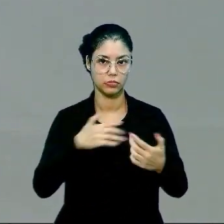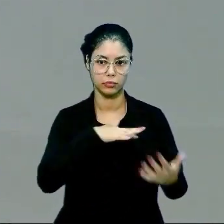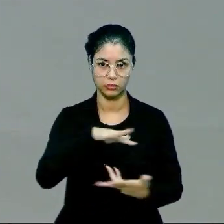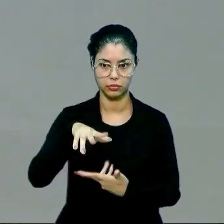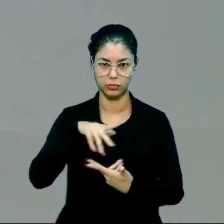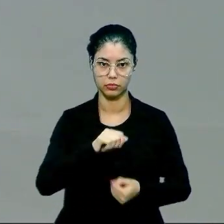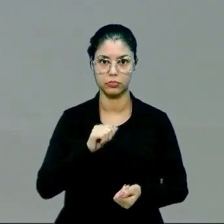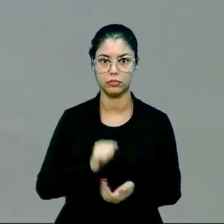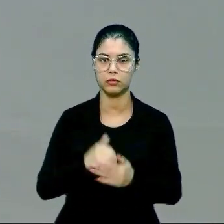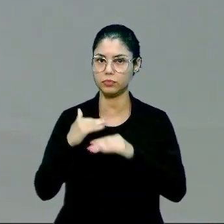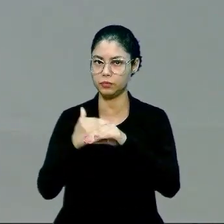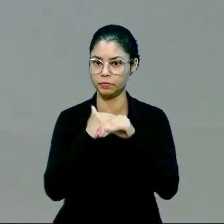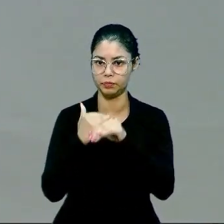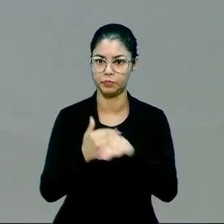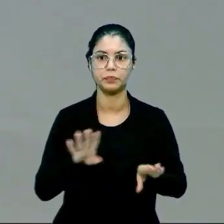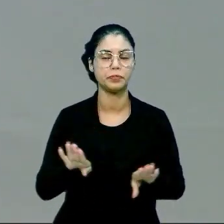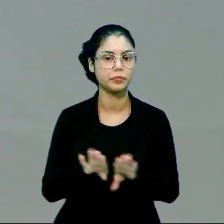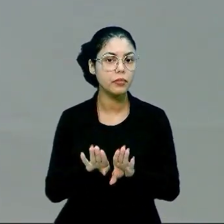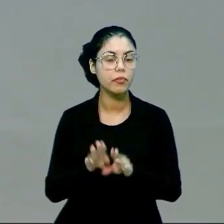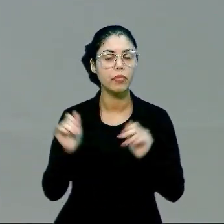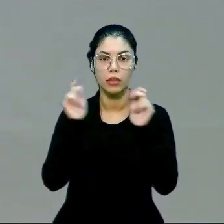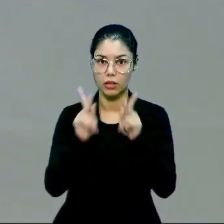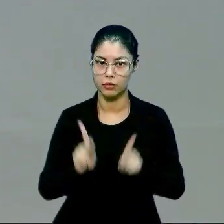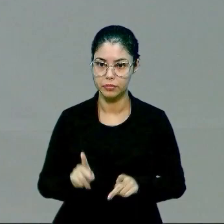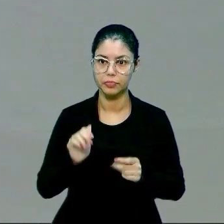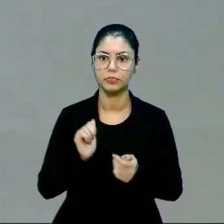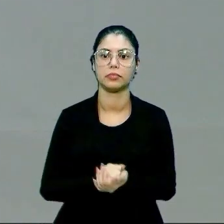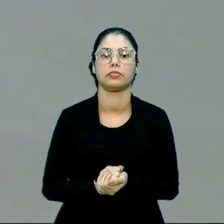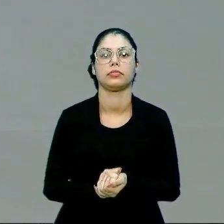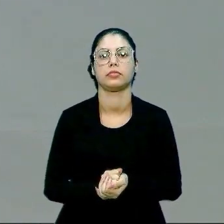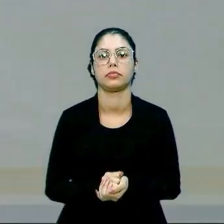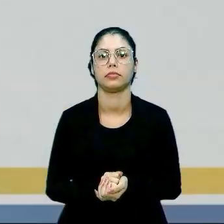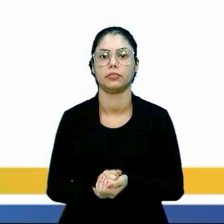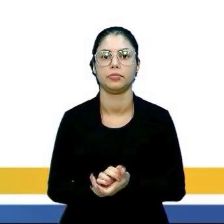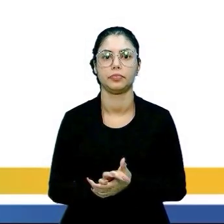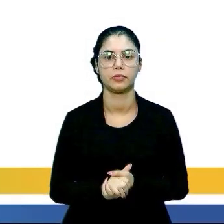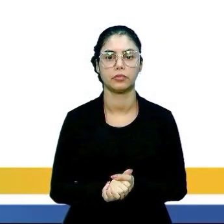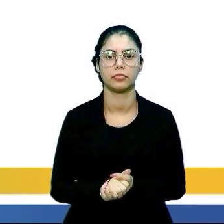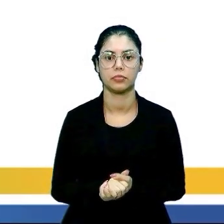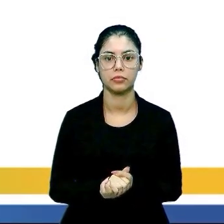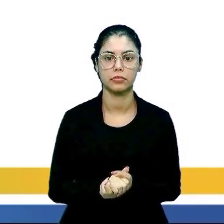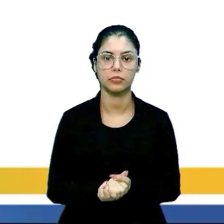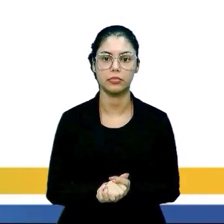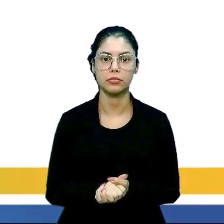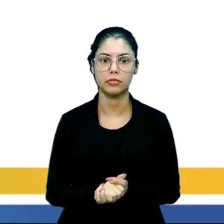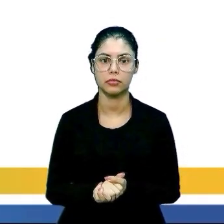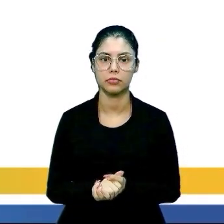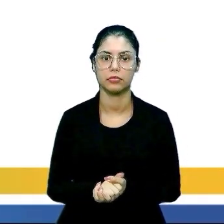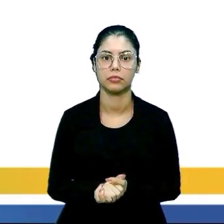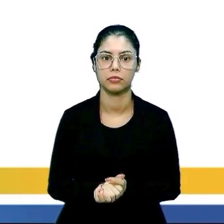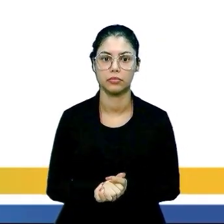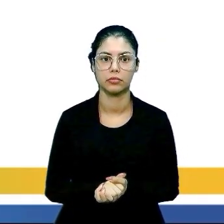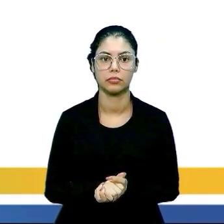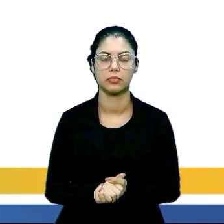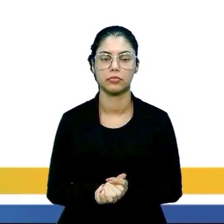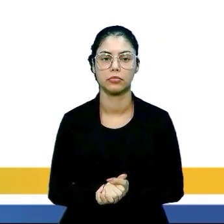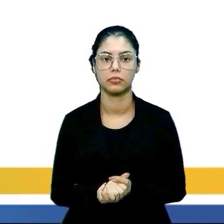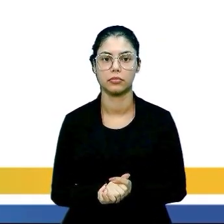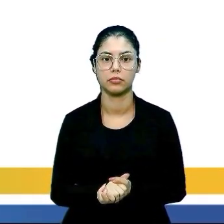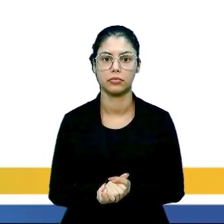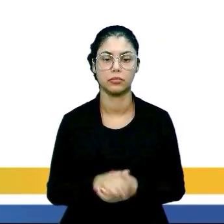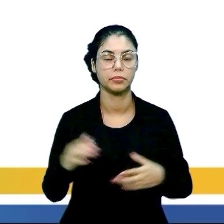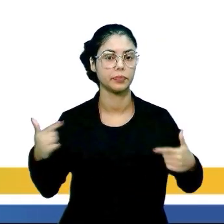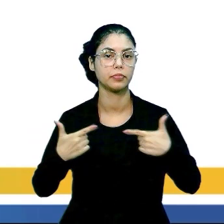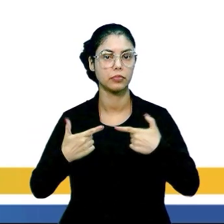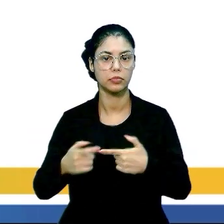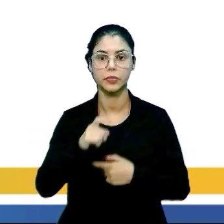se estabelece aí uma questão de paz, pelo menos assim, à mão armada. A gente tem também aí